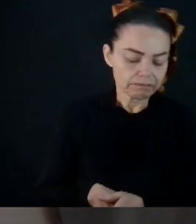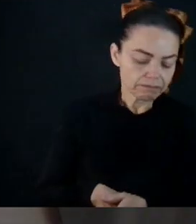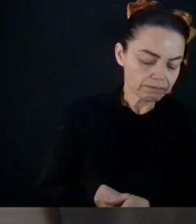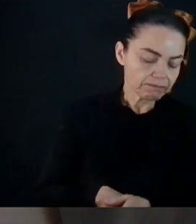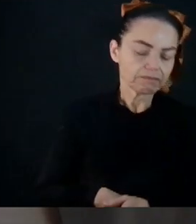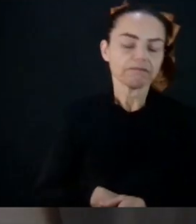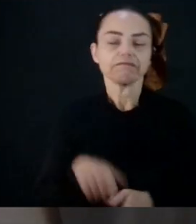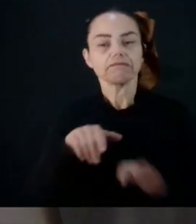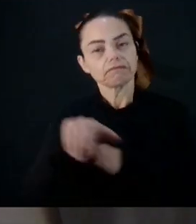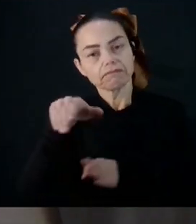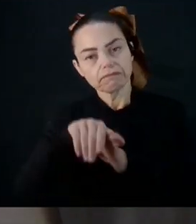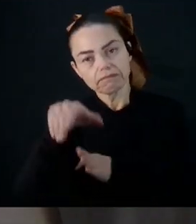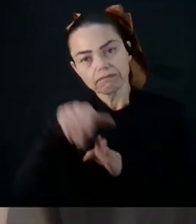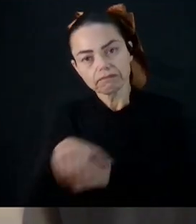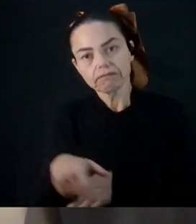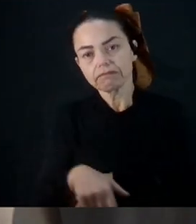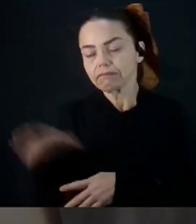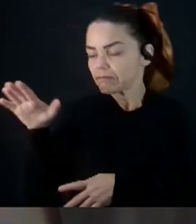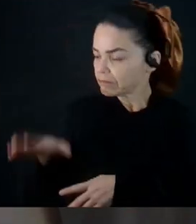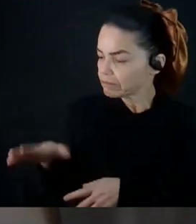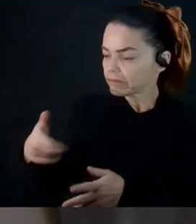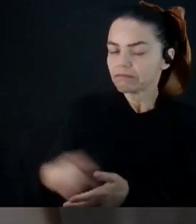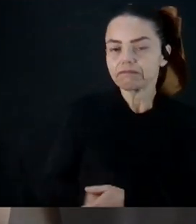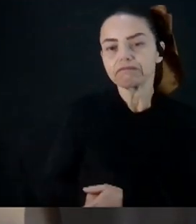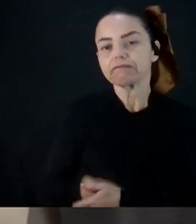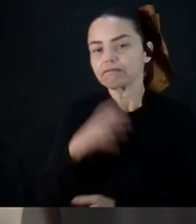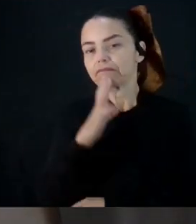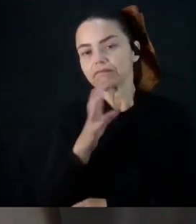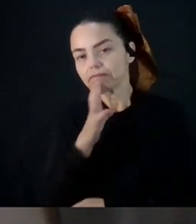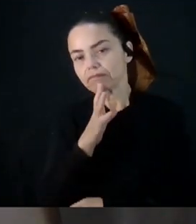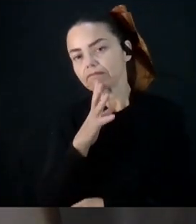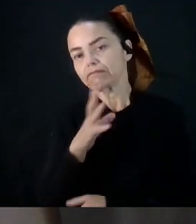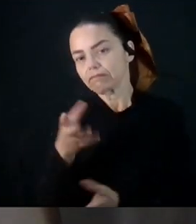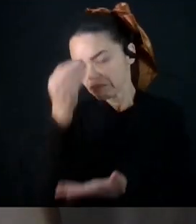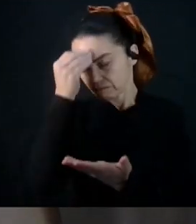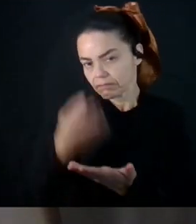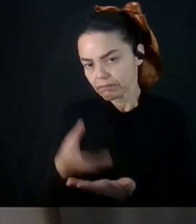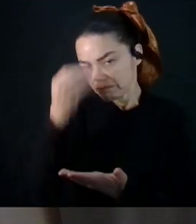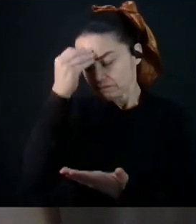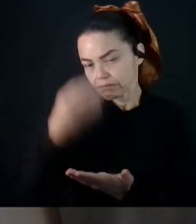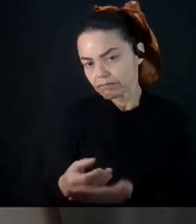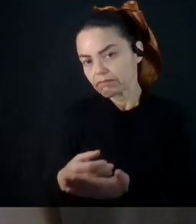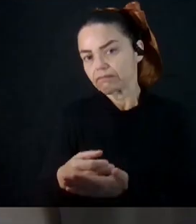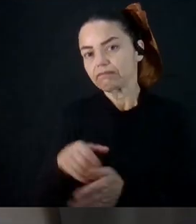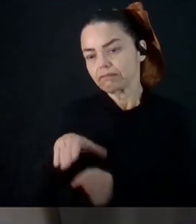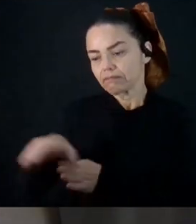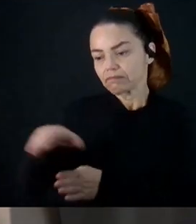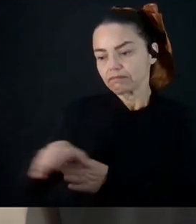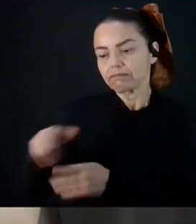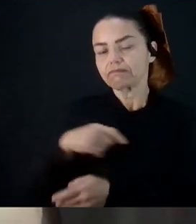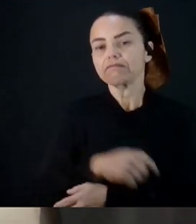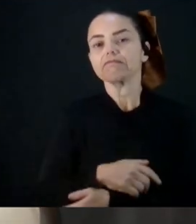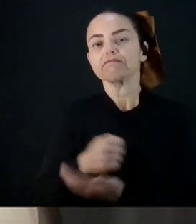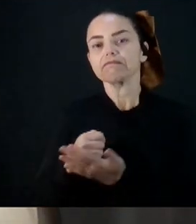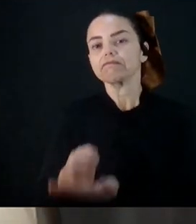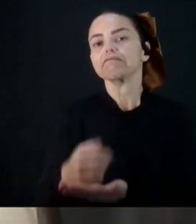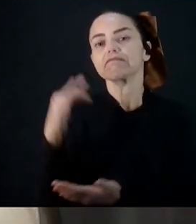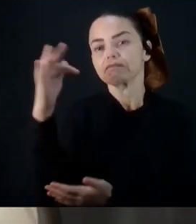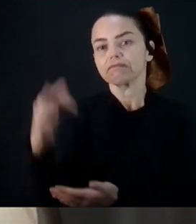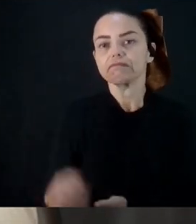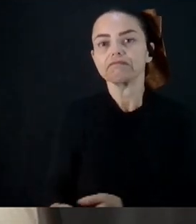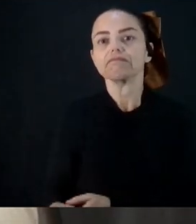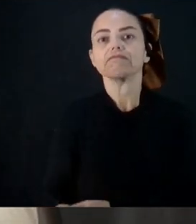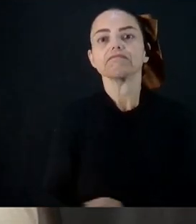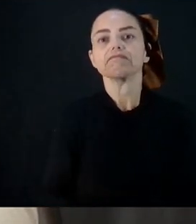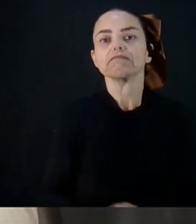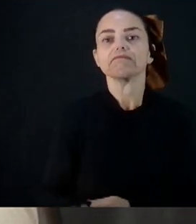você orienta essa criança, mais conhecimento ela tem, mais senso crítico ela vai ter, né? Isso vai ajudar lá na frente, inclusive. E o